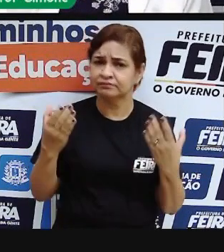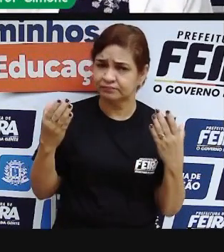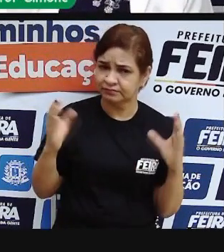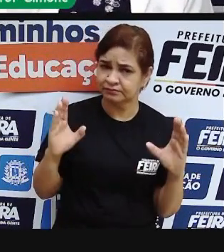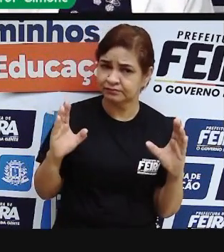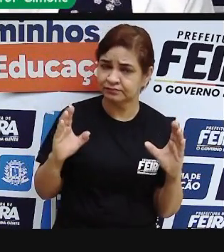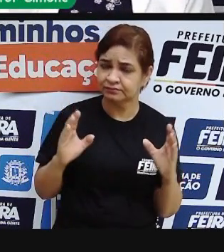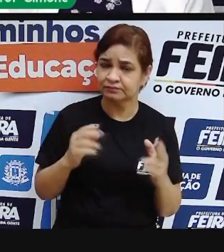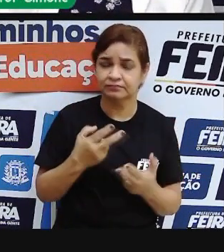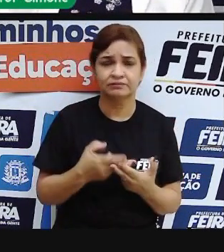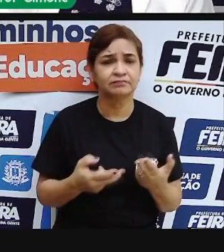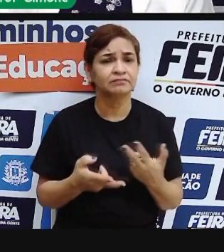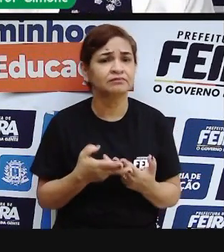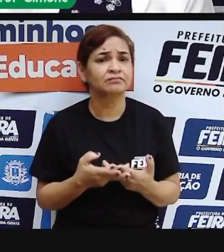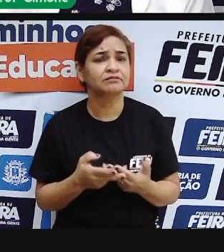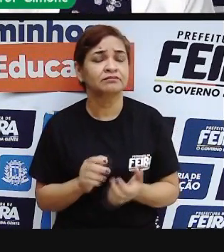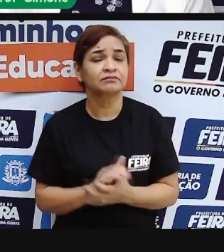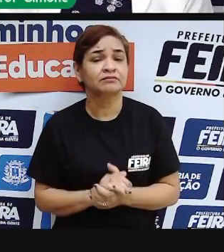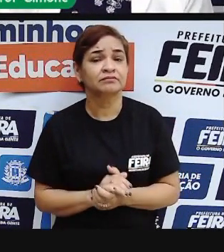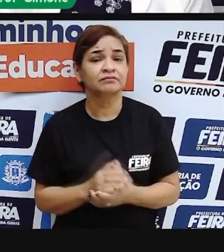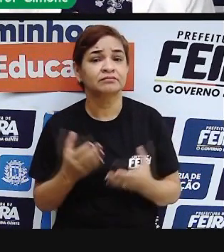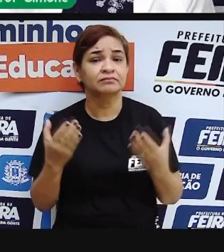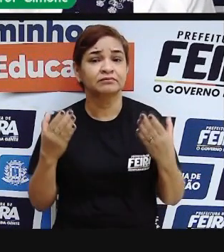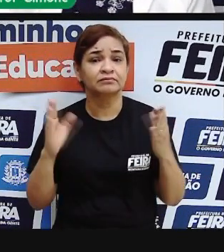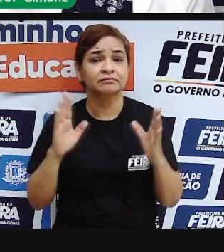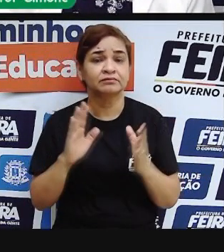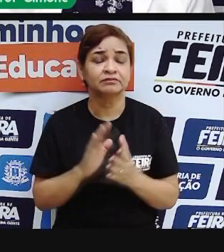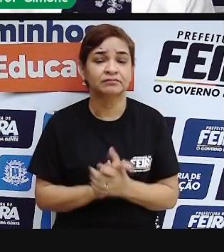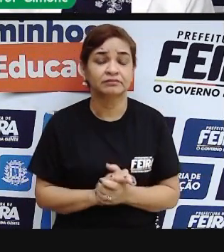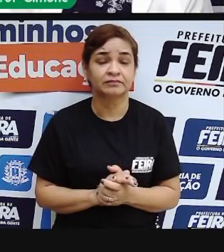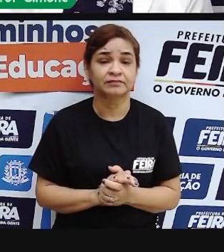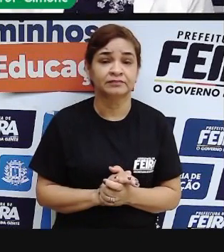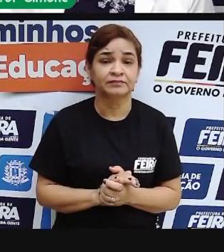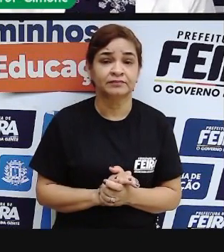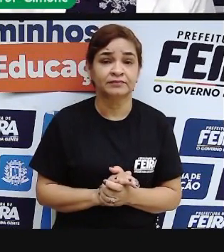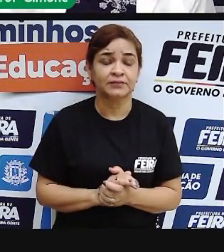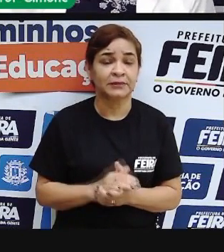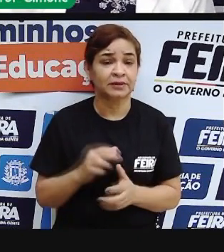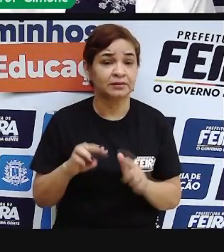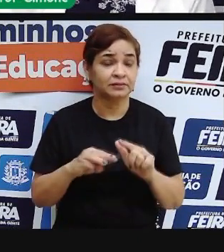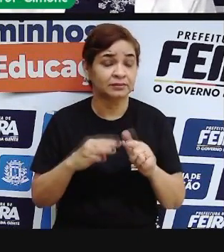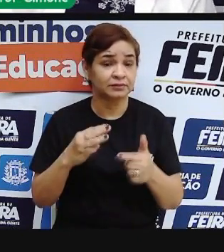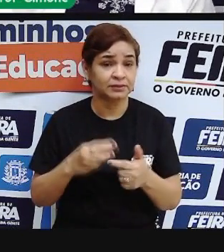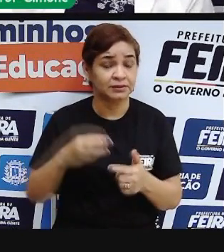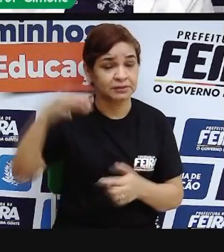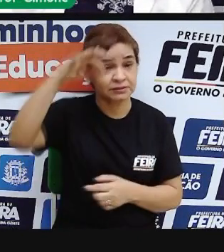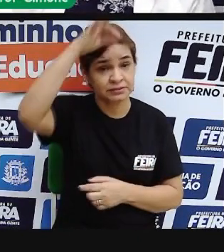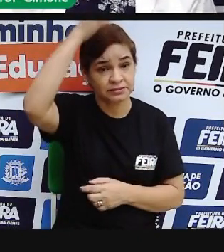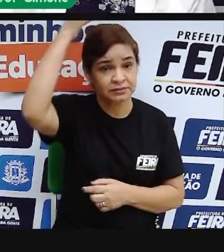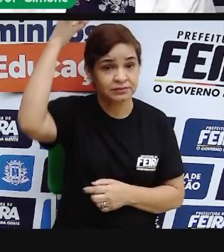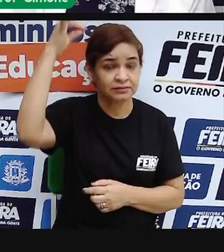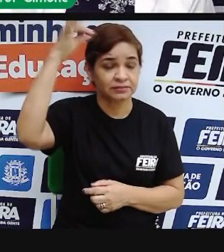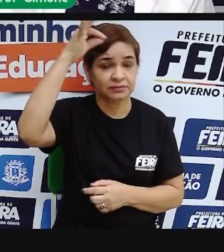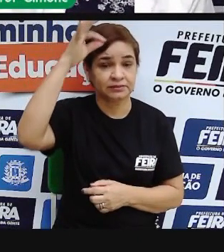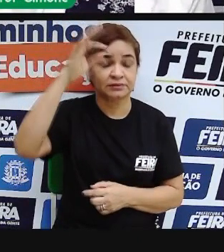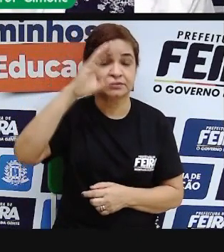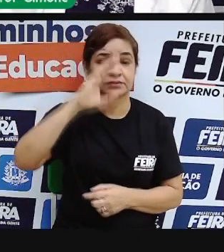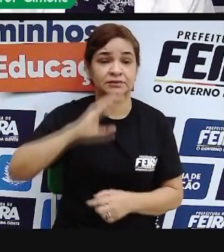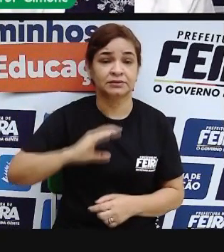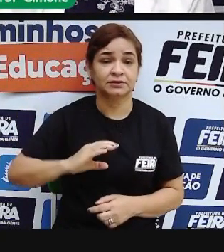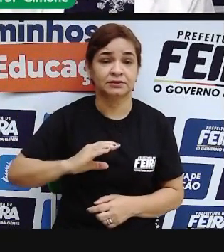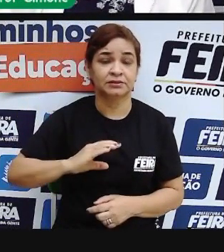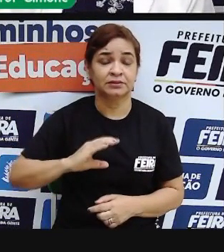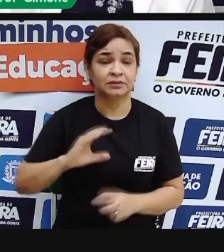juninos comemoram 3 santos católicos, 3 santos populares na religião